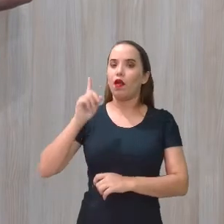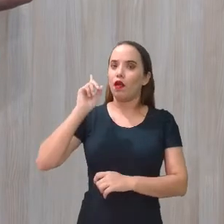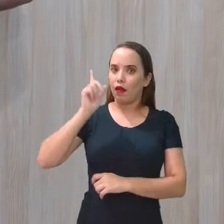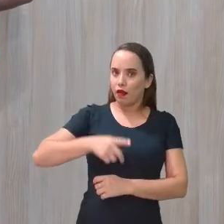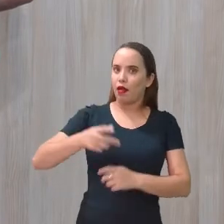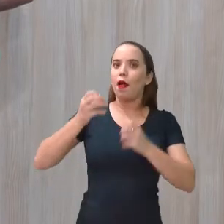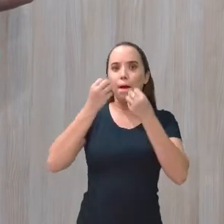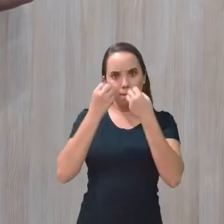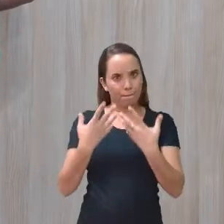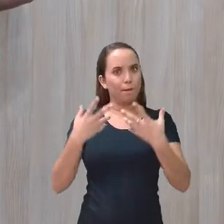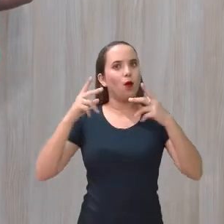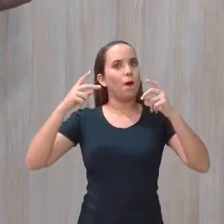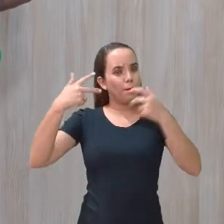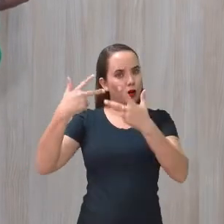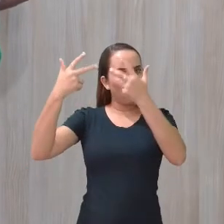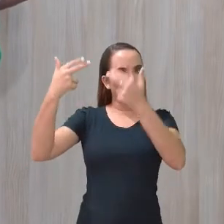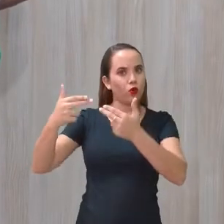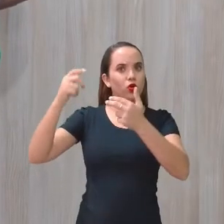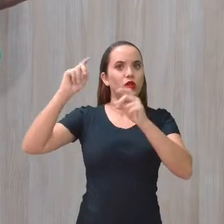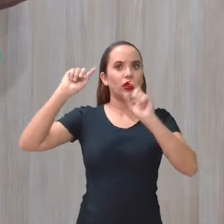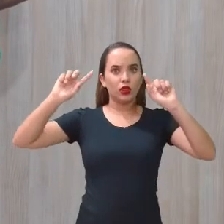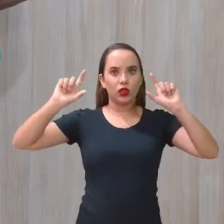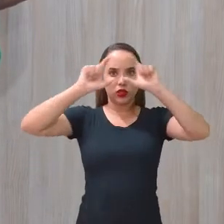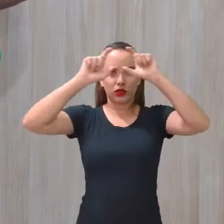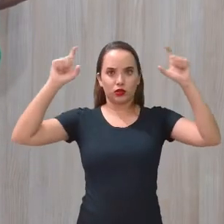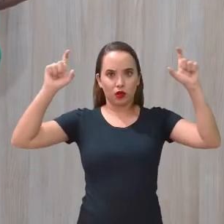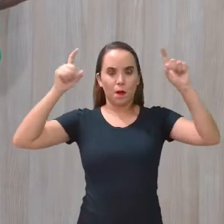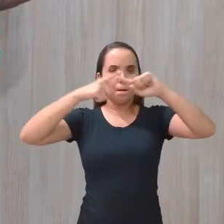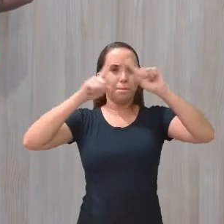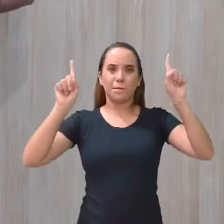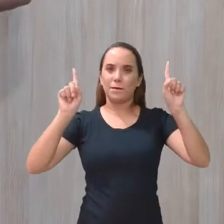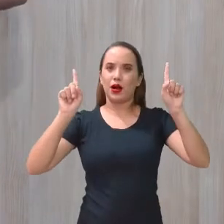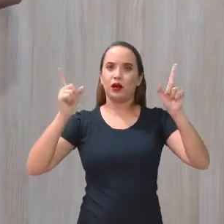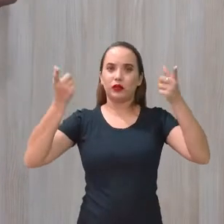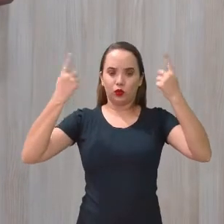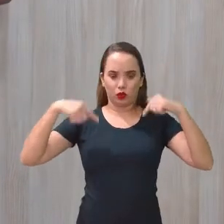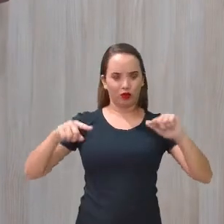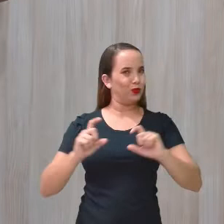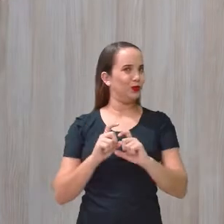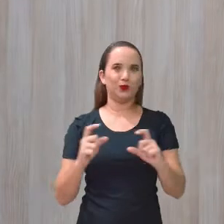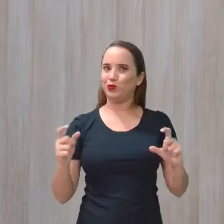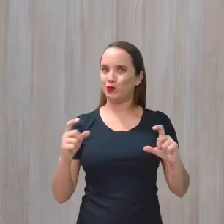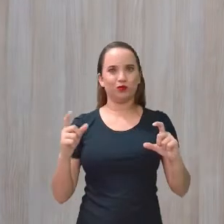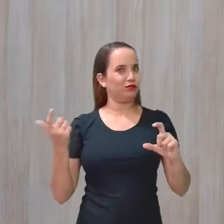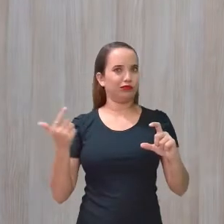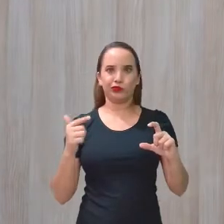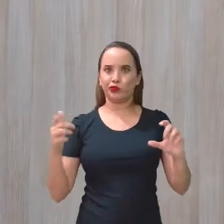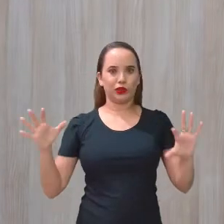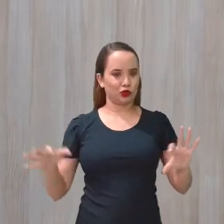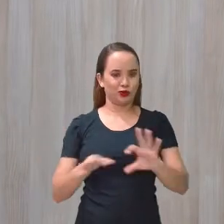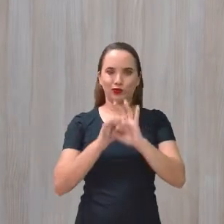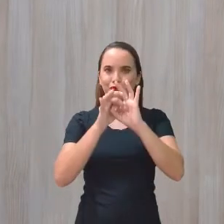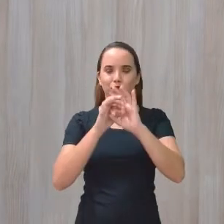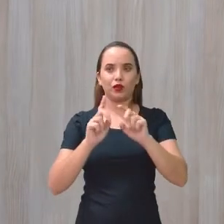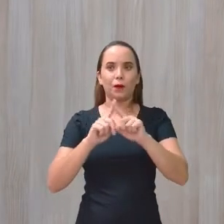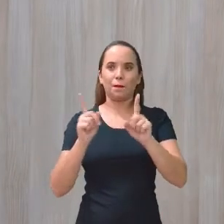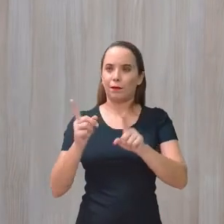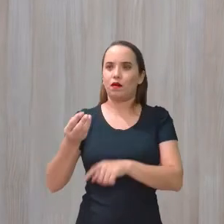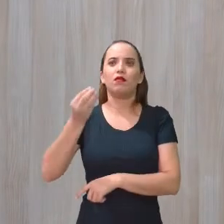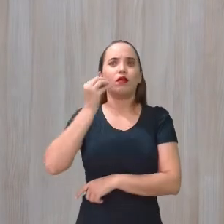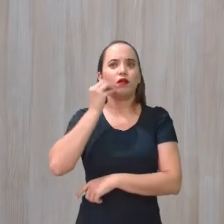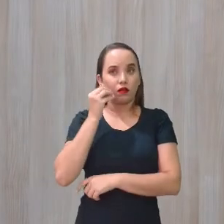cima, mas não foi satisfeita a equação de baixo. Apesar de que as tentativas ela pode se tornar